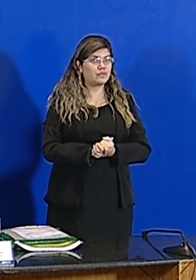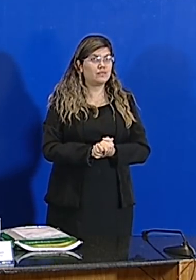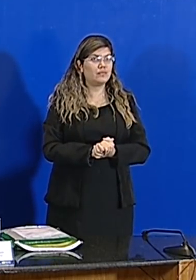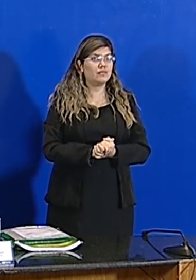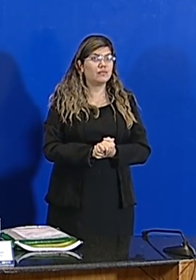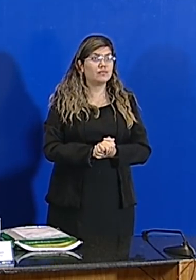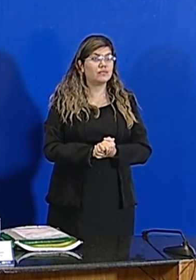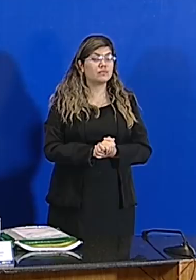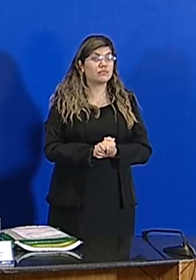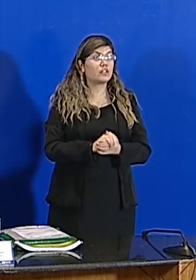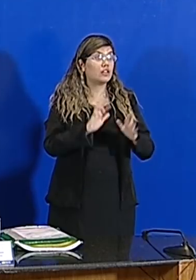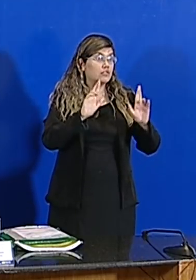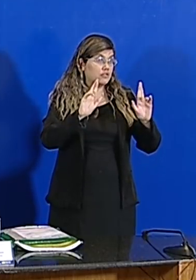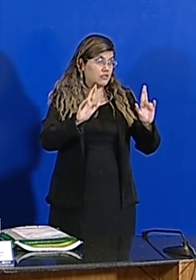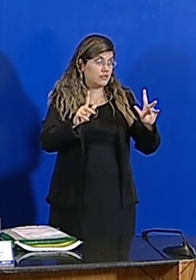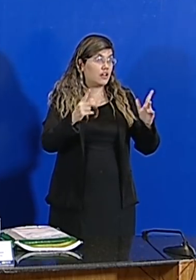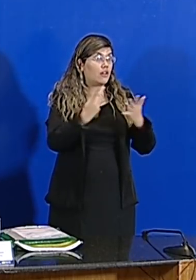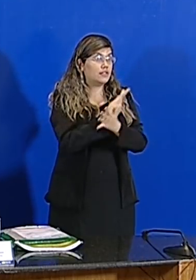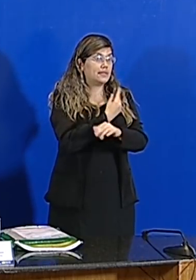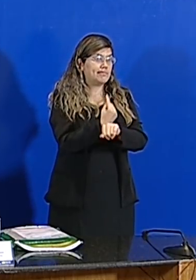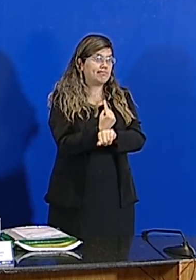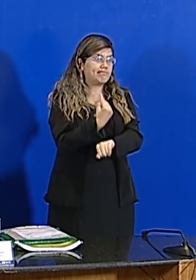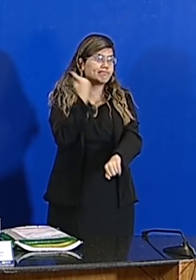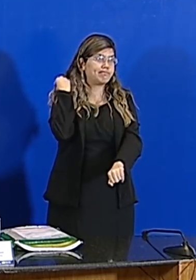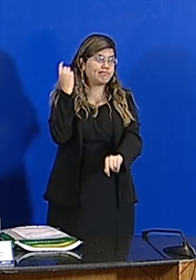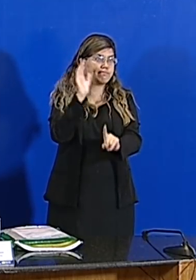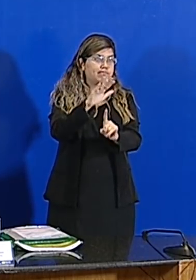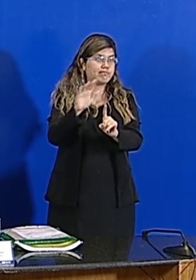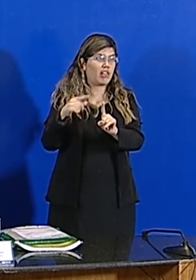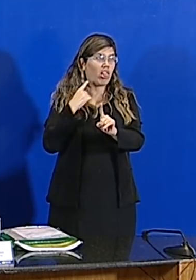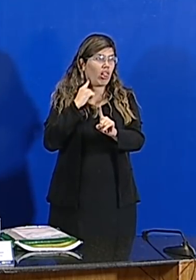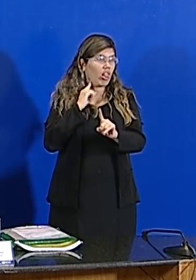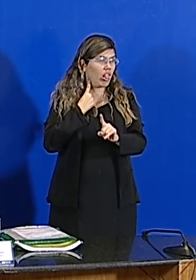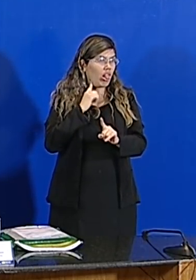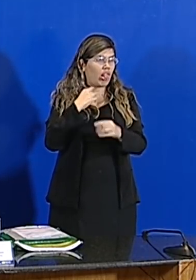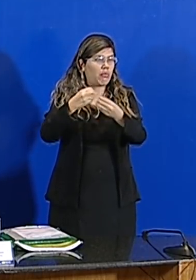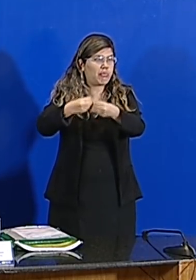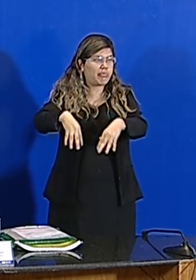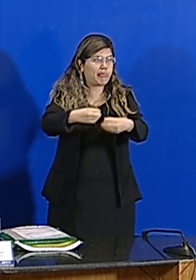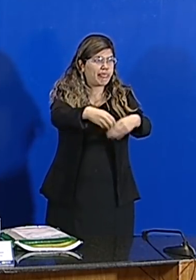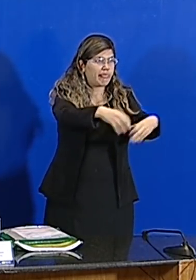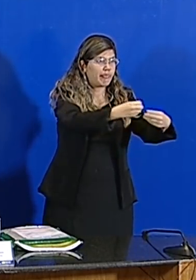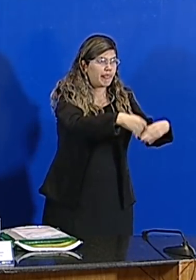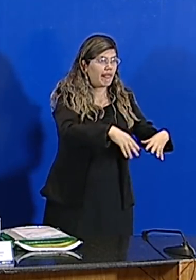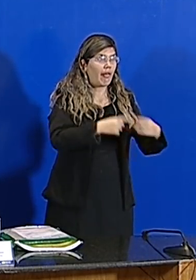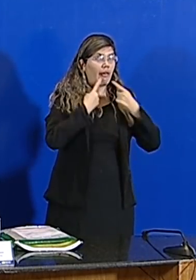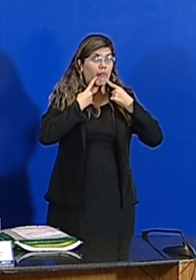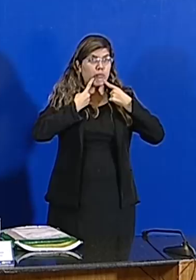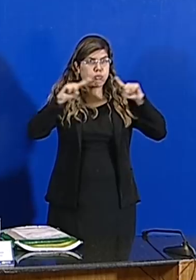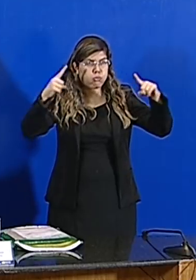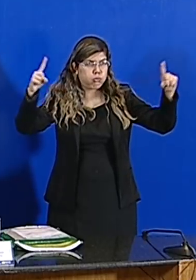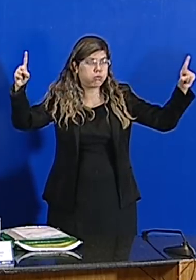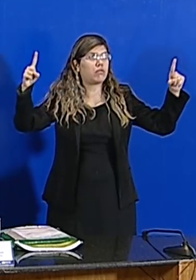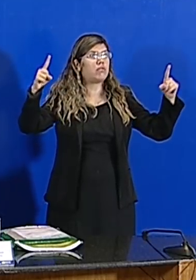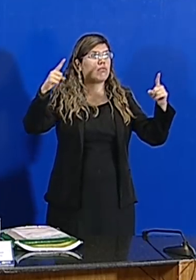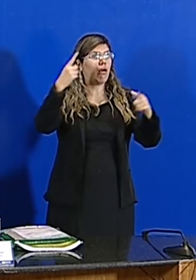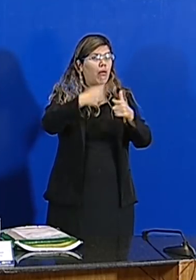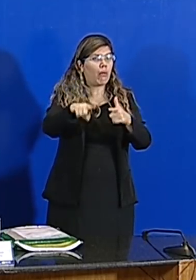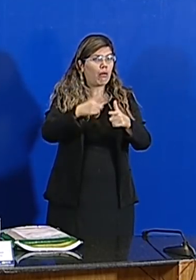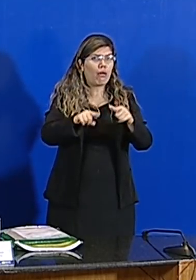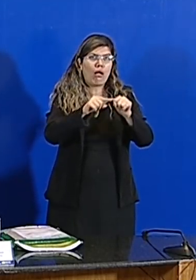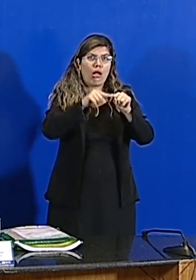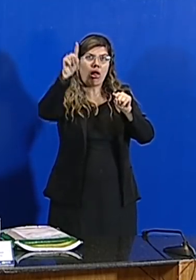Tá bom? Ao contrário do que tinha no passado, doutrinação, sujeira, ineficiência, escândalo, problemas com